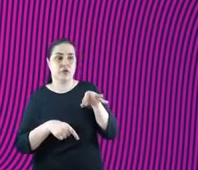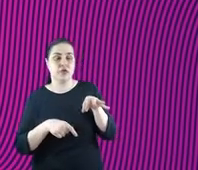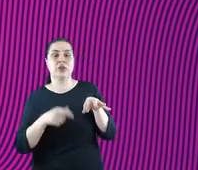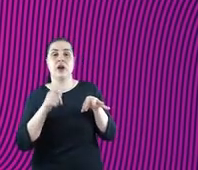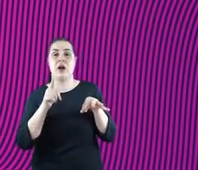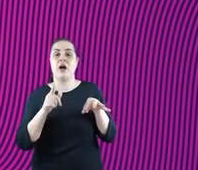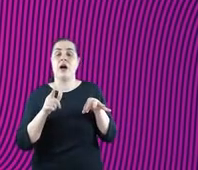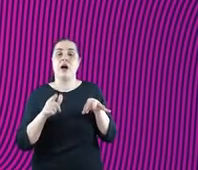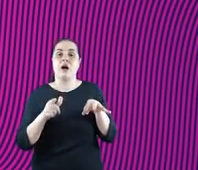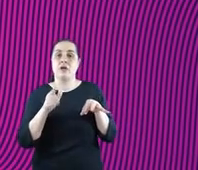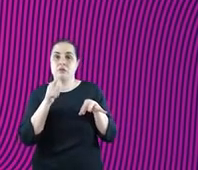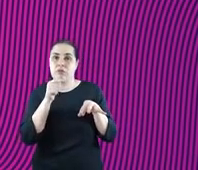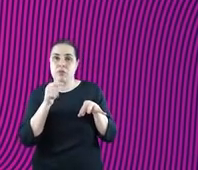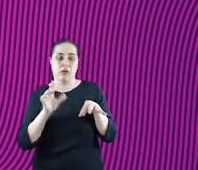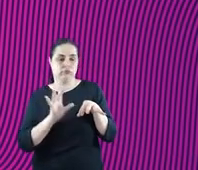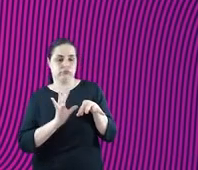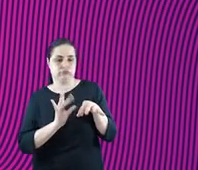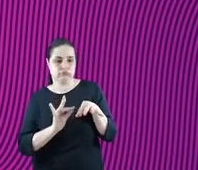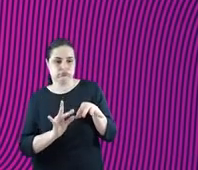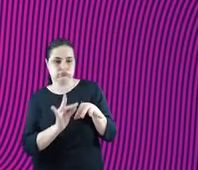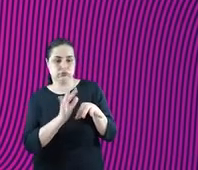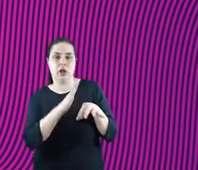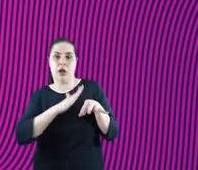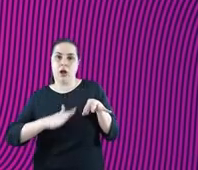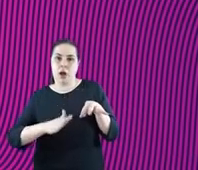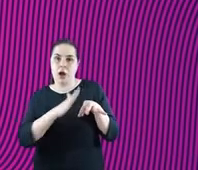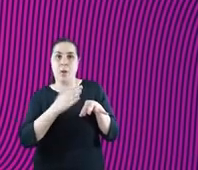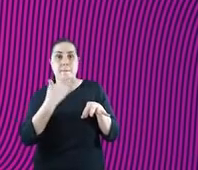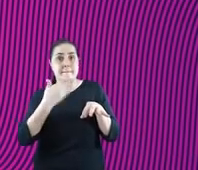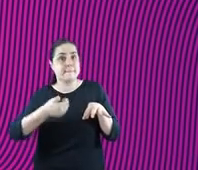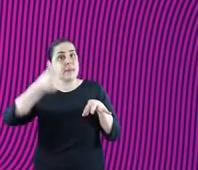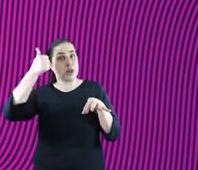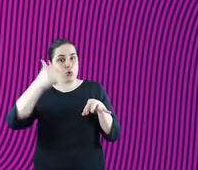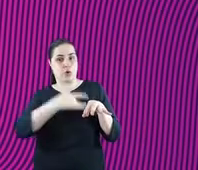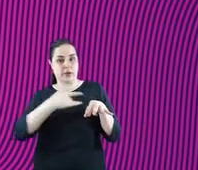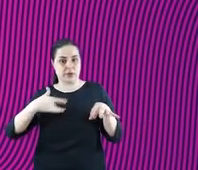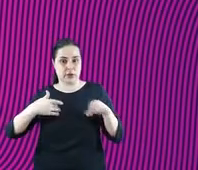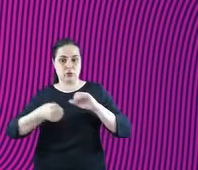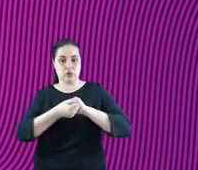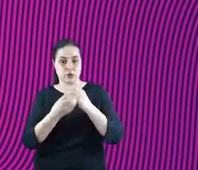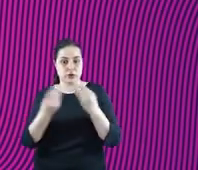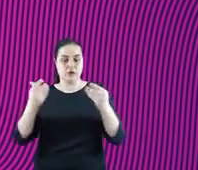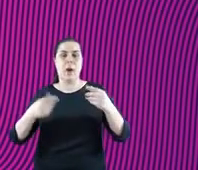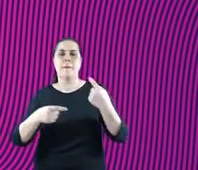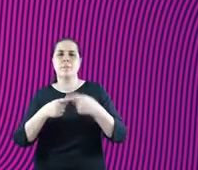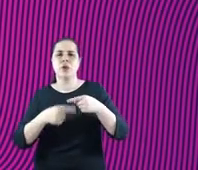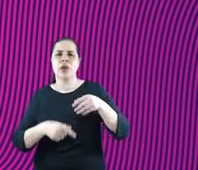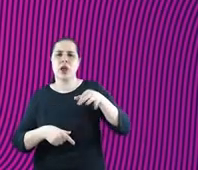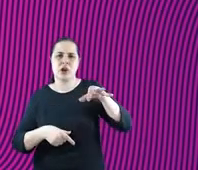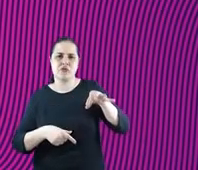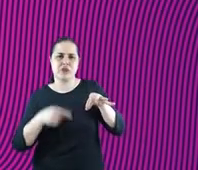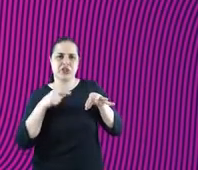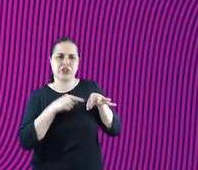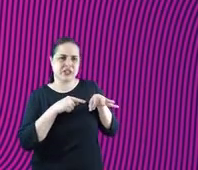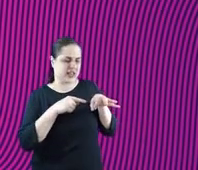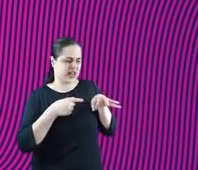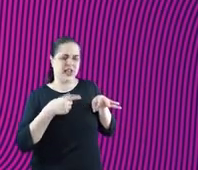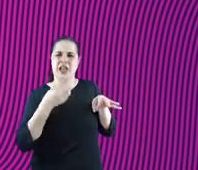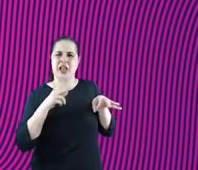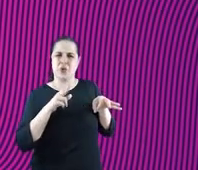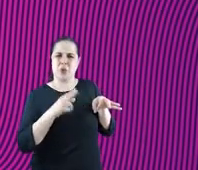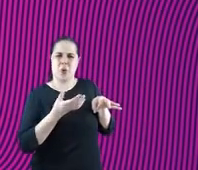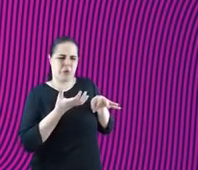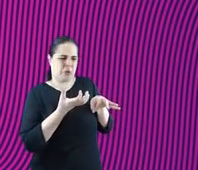que diminui a dispauremia, diminui esse ressecamento, trazendo assim qualidade de vida, né?